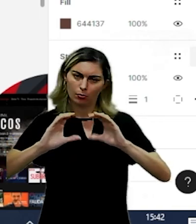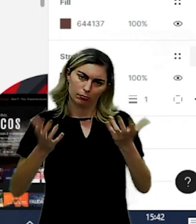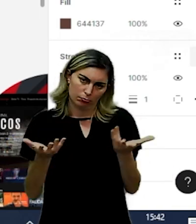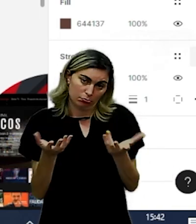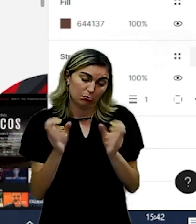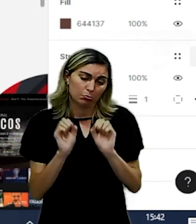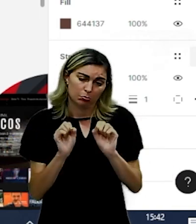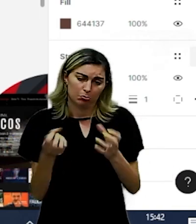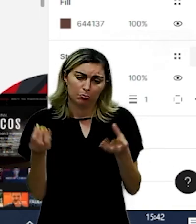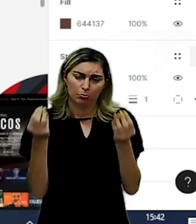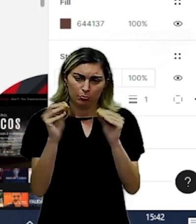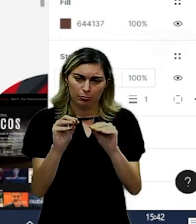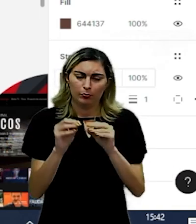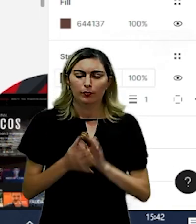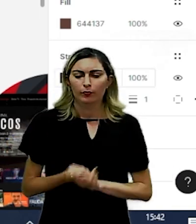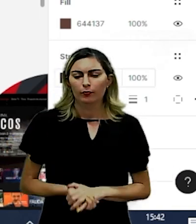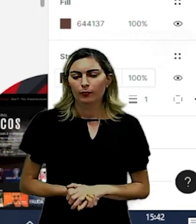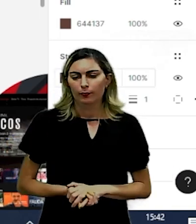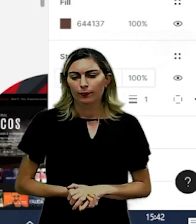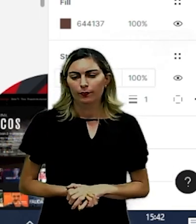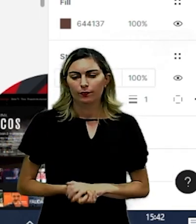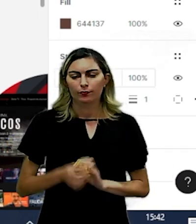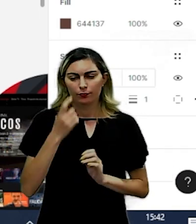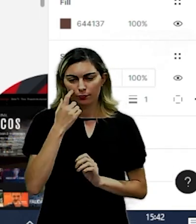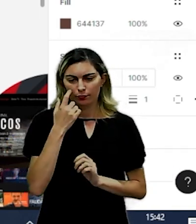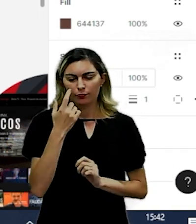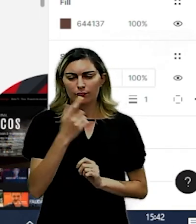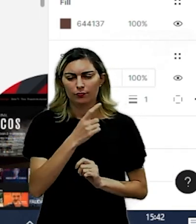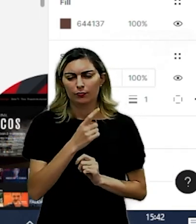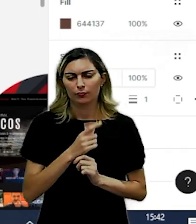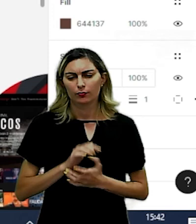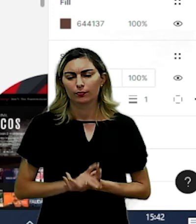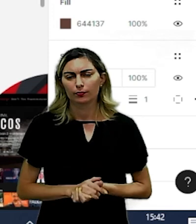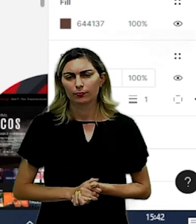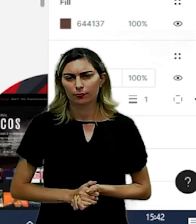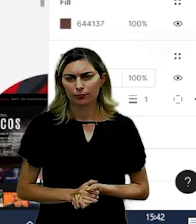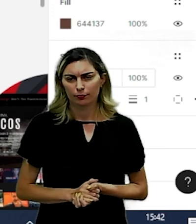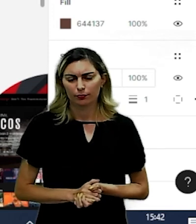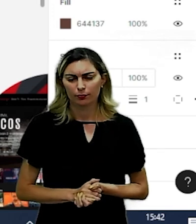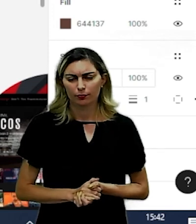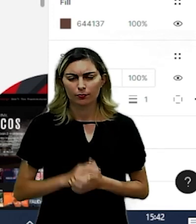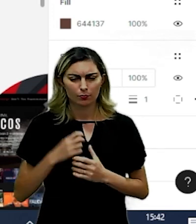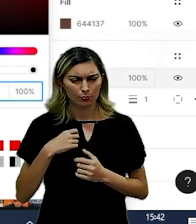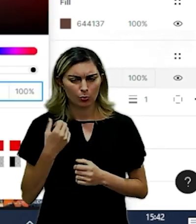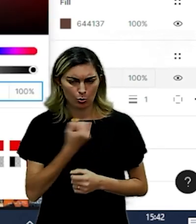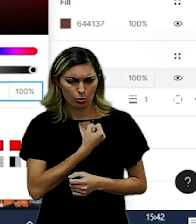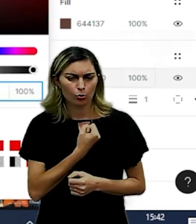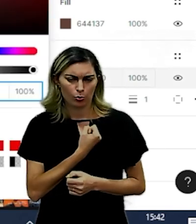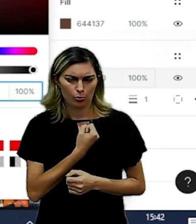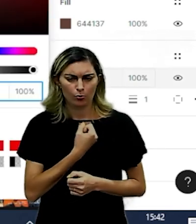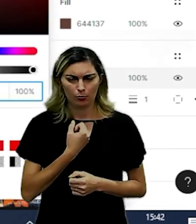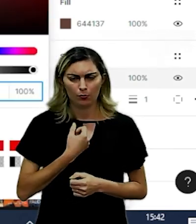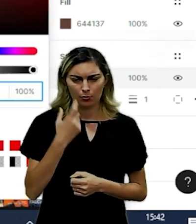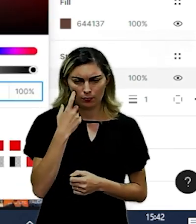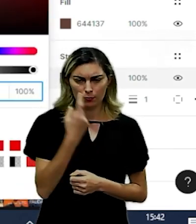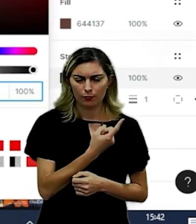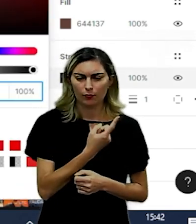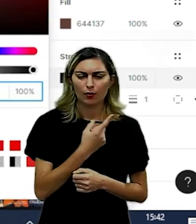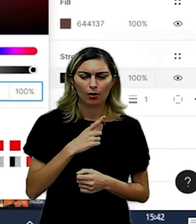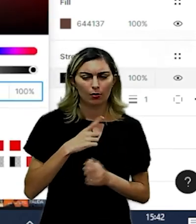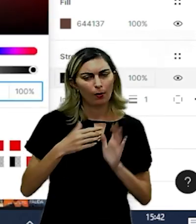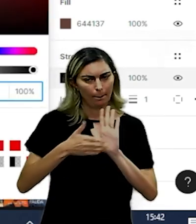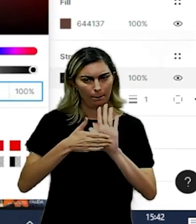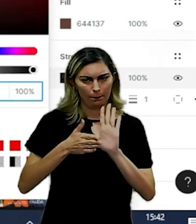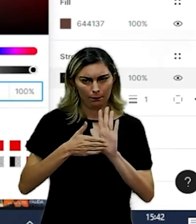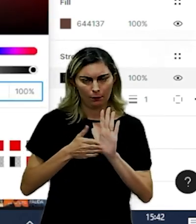aqui o meu stroke. O valor do meu stroke vai ser, por padrão, vai